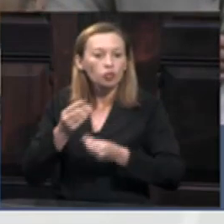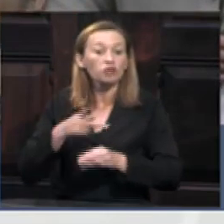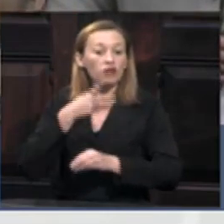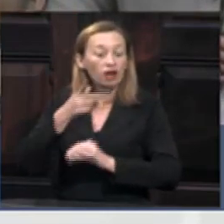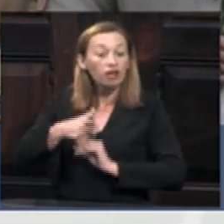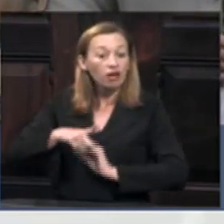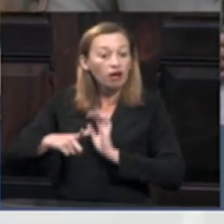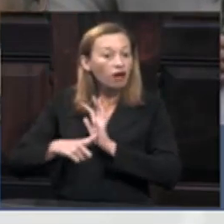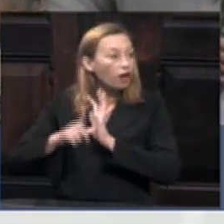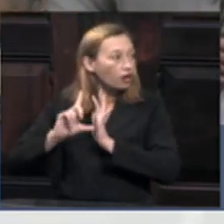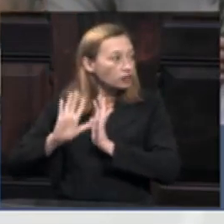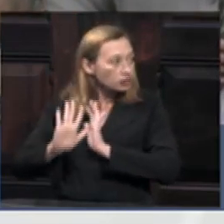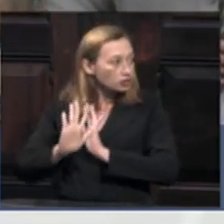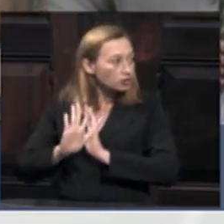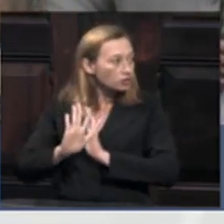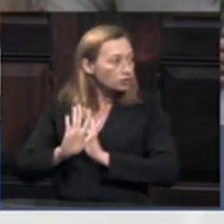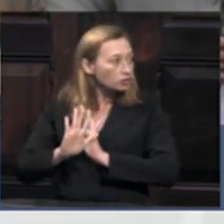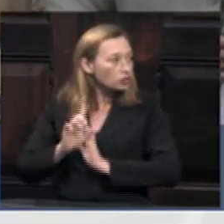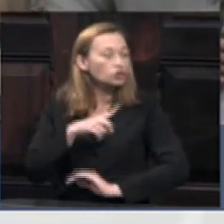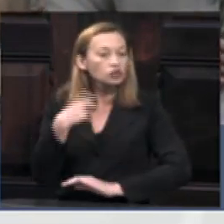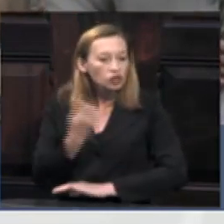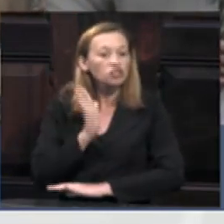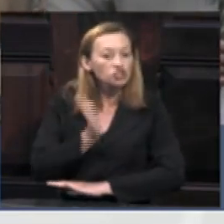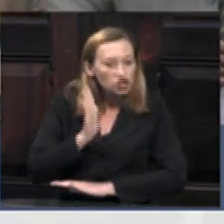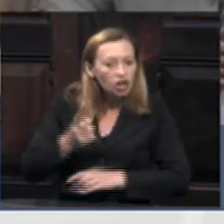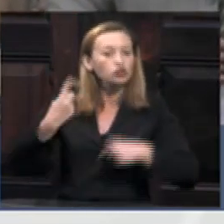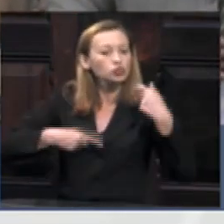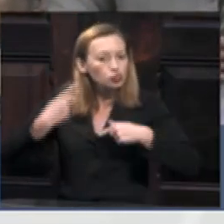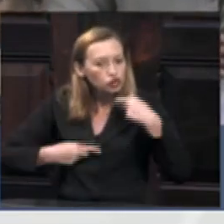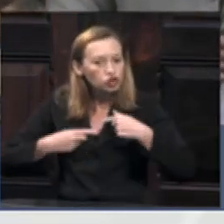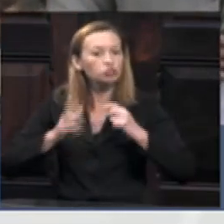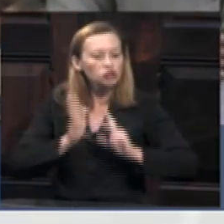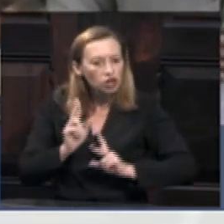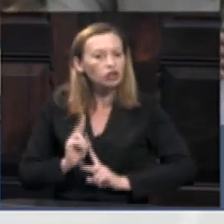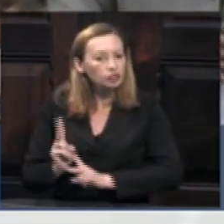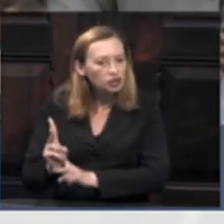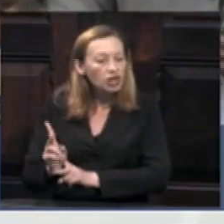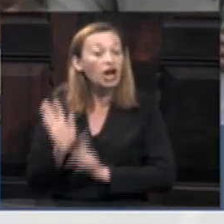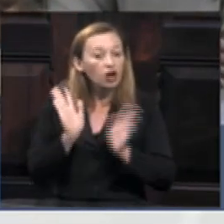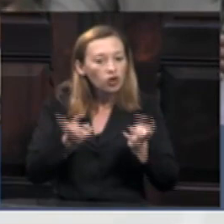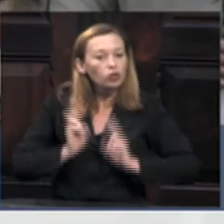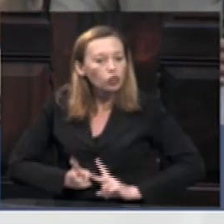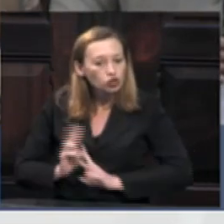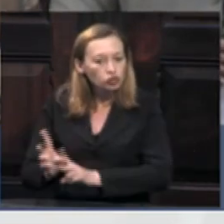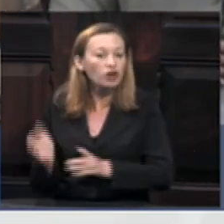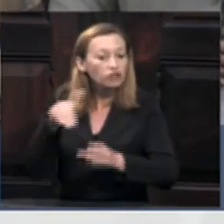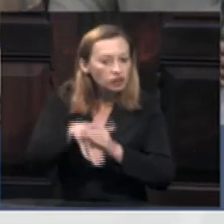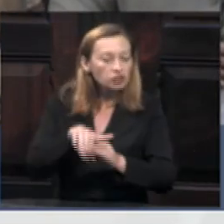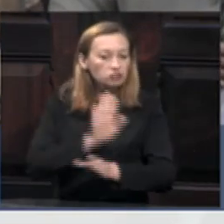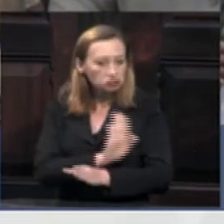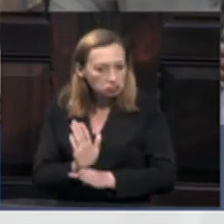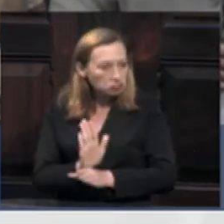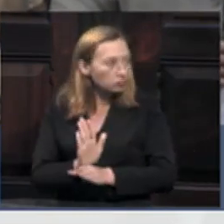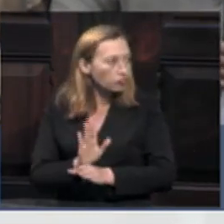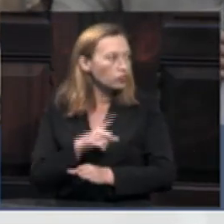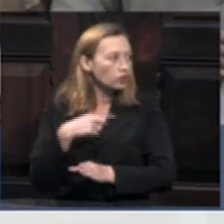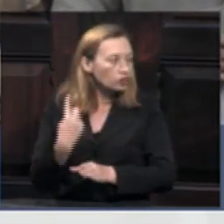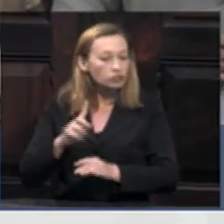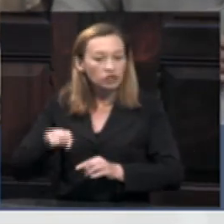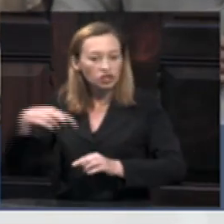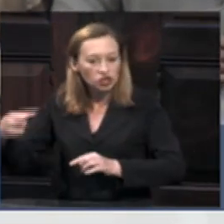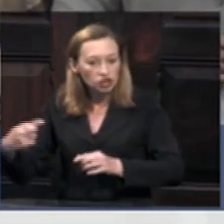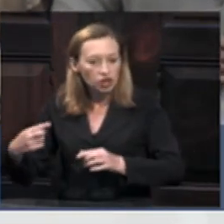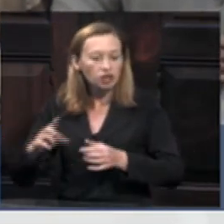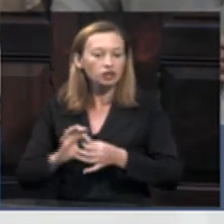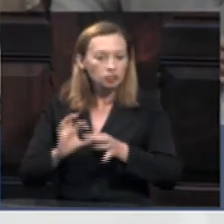deputada Rejane, nós já fizemos a discussão e o encaminhamento. Estamos em continuação da votação. Então a gente vai deixar cada deputado